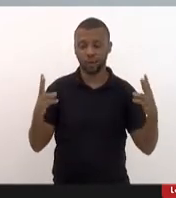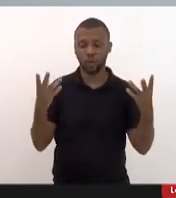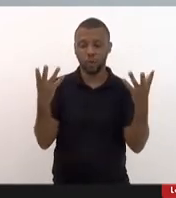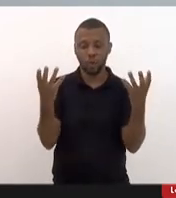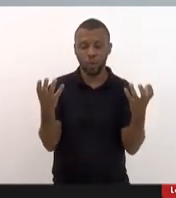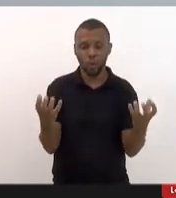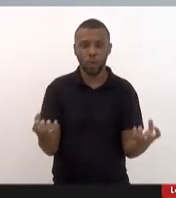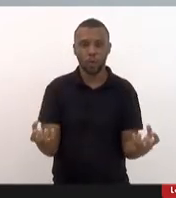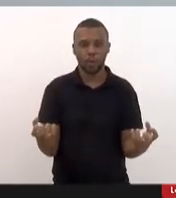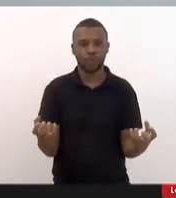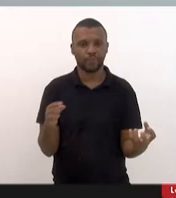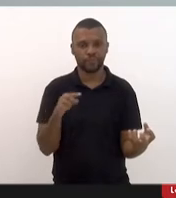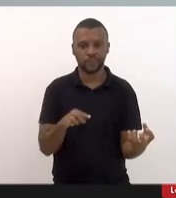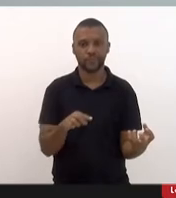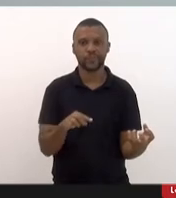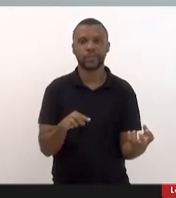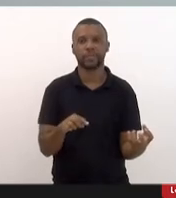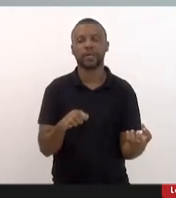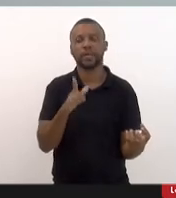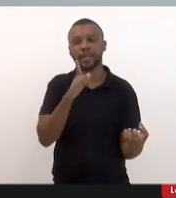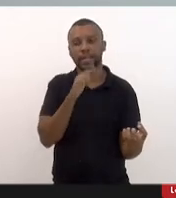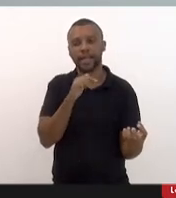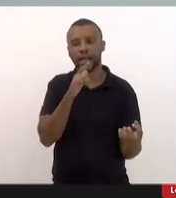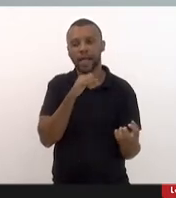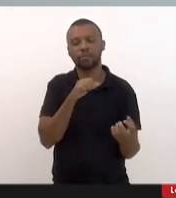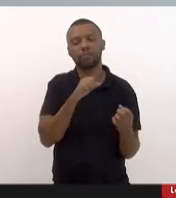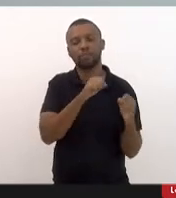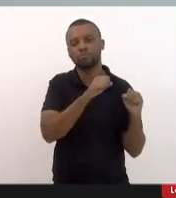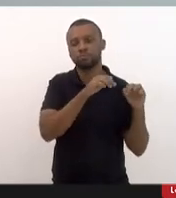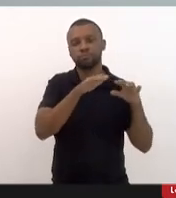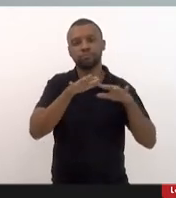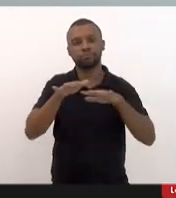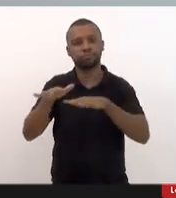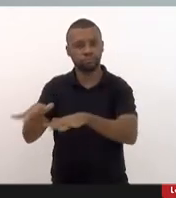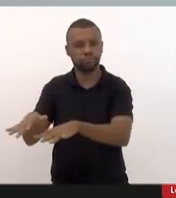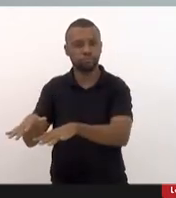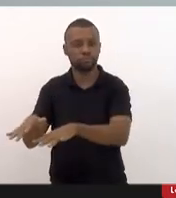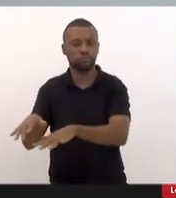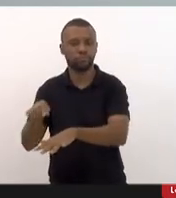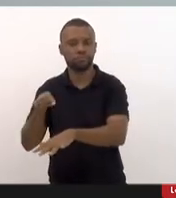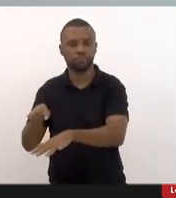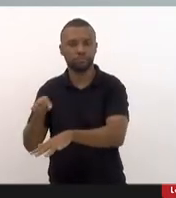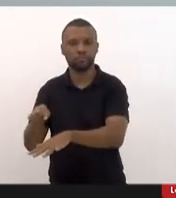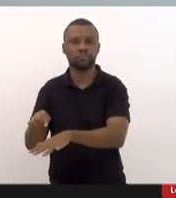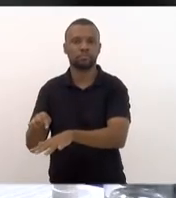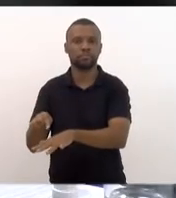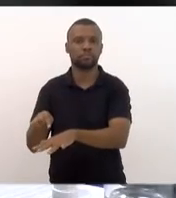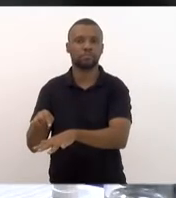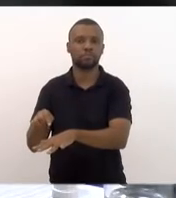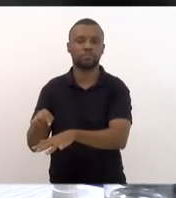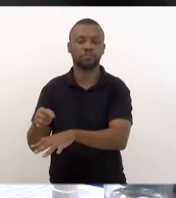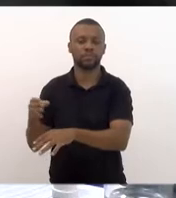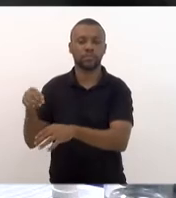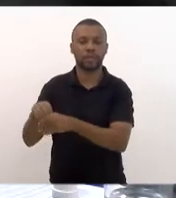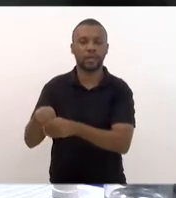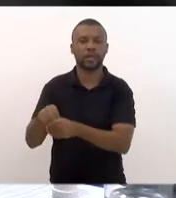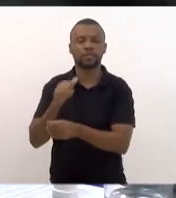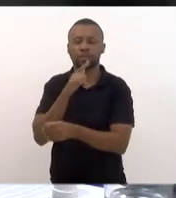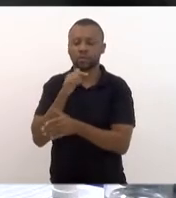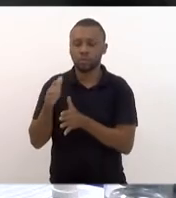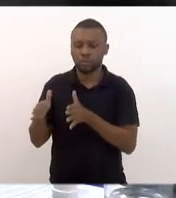né, vem para dentro do nosso município, ele simplesmente deságua dentro dos nossos